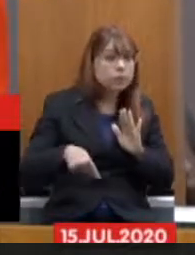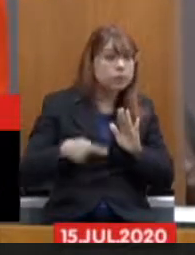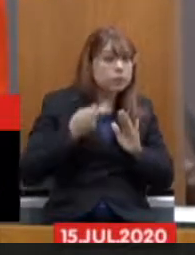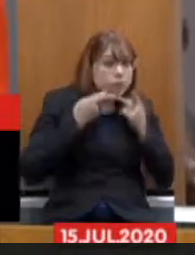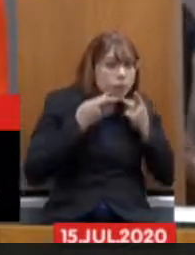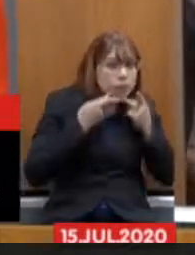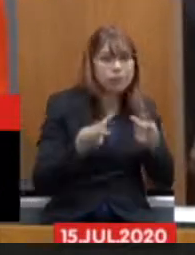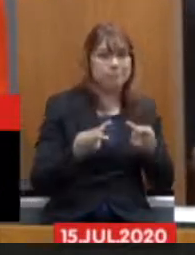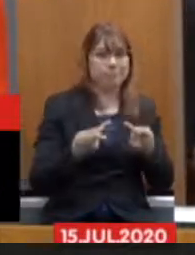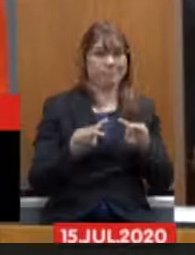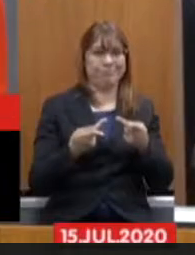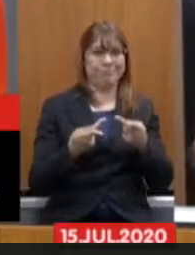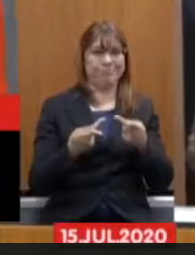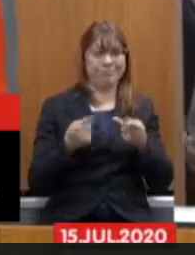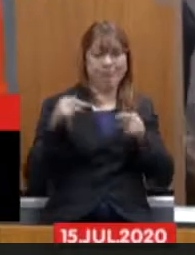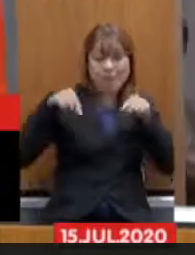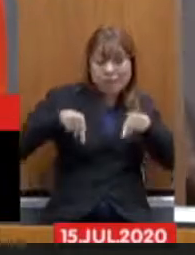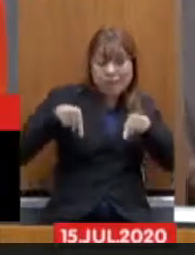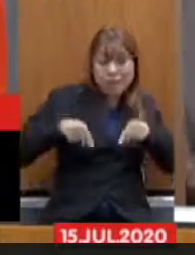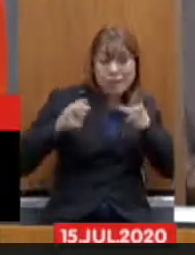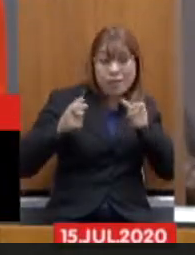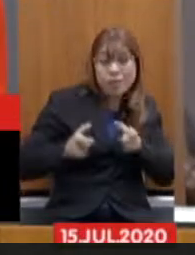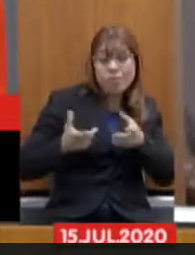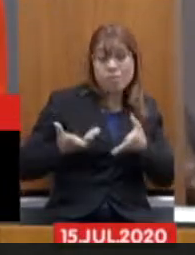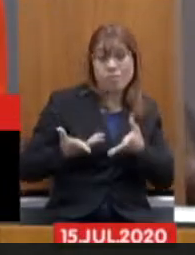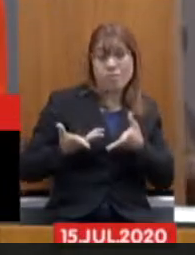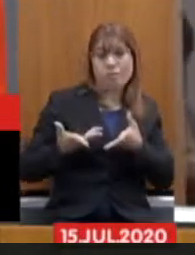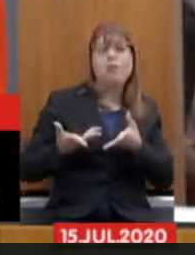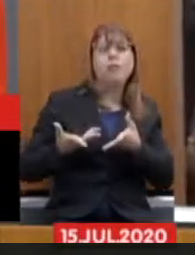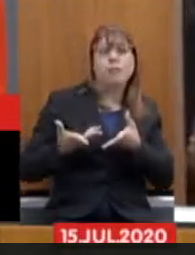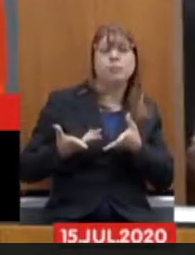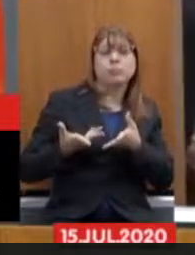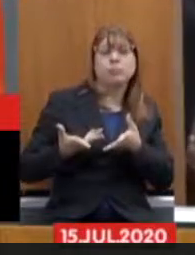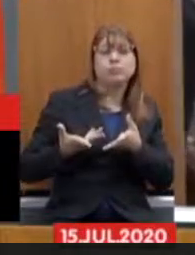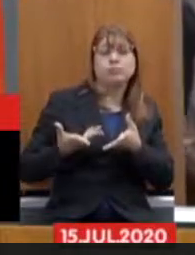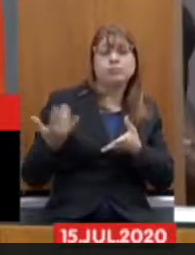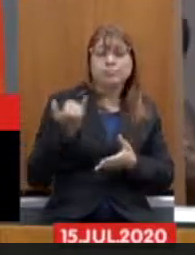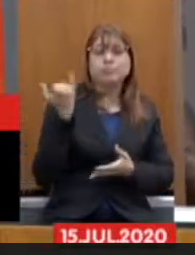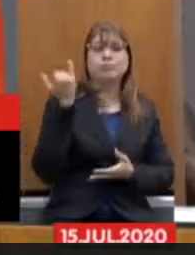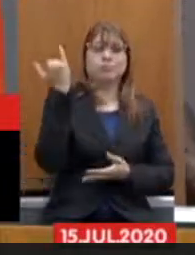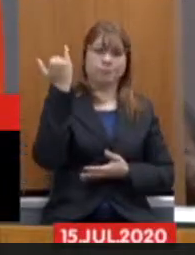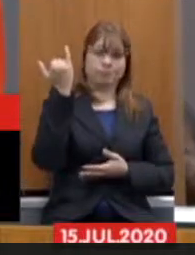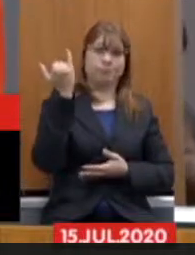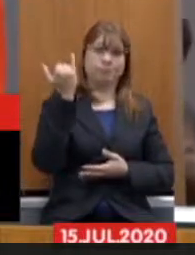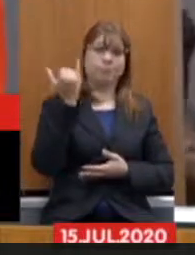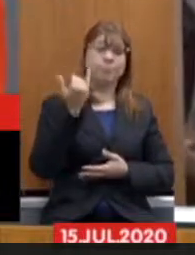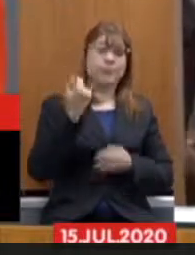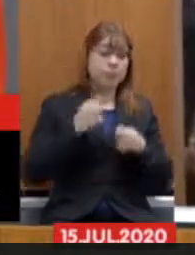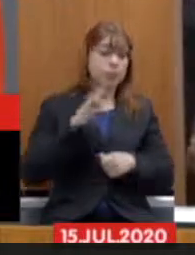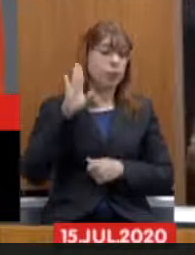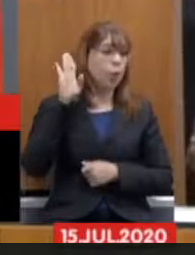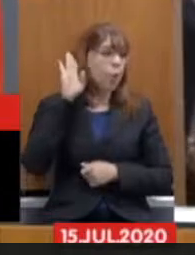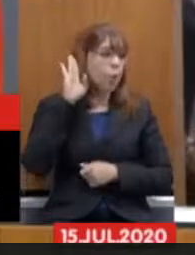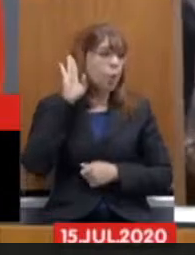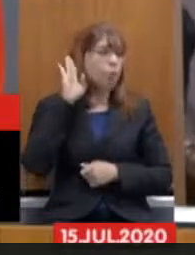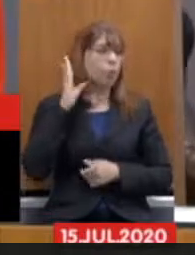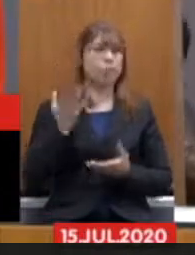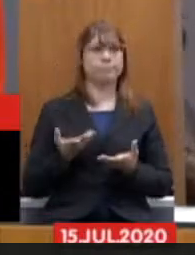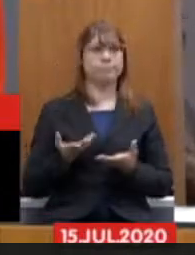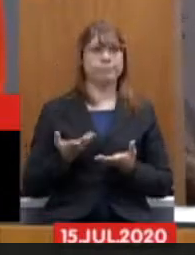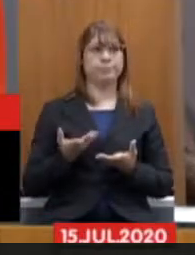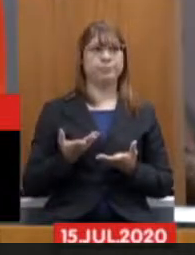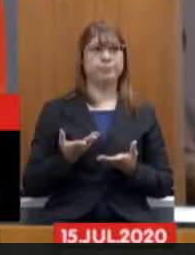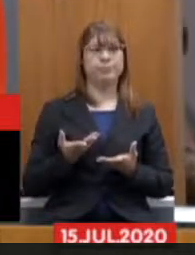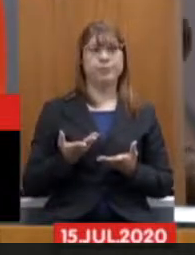a fala esse espaço de poder precisa sempre ouvir não é